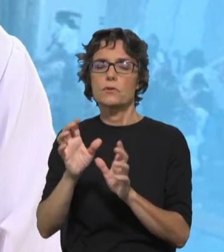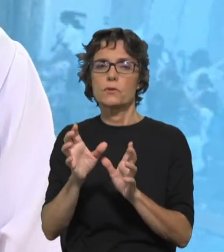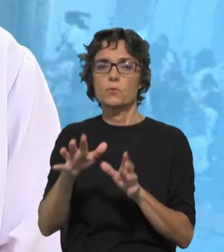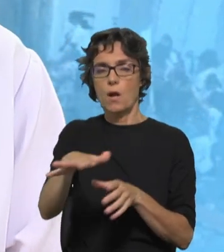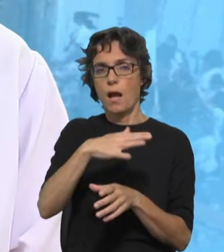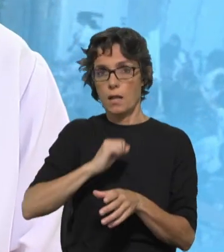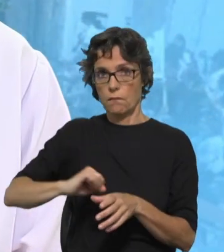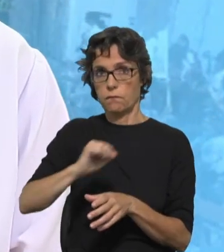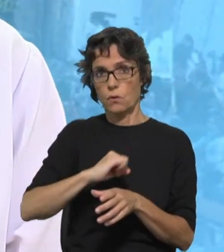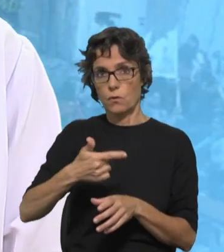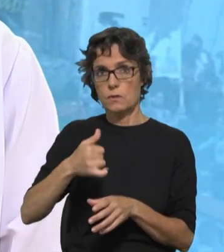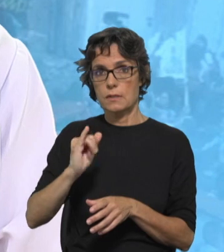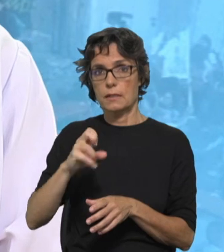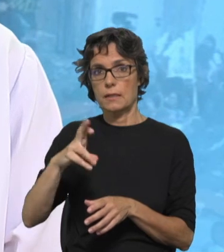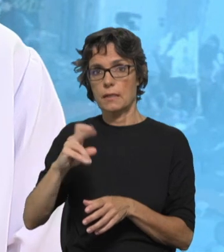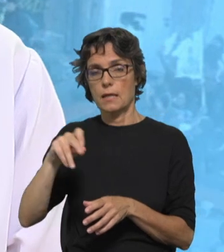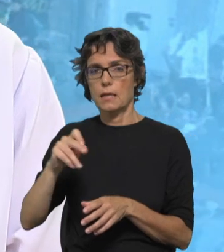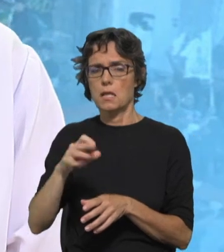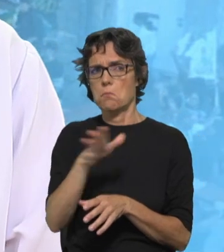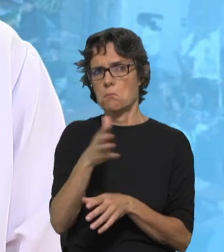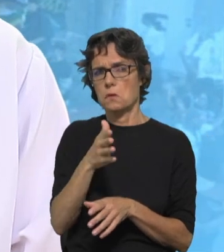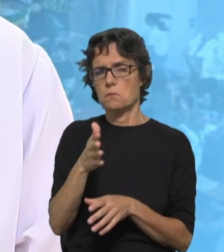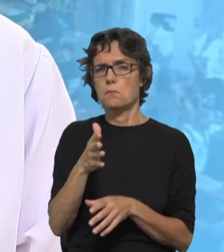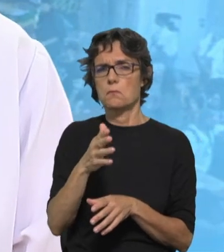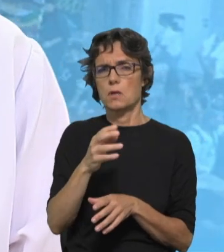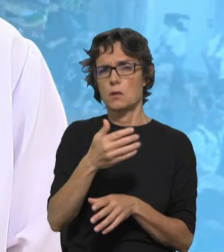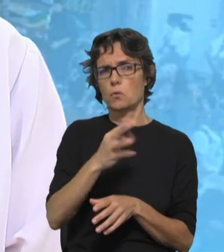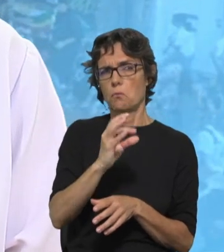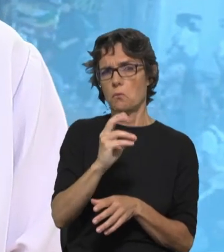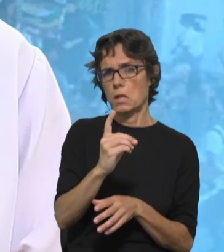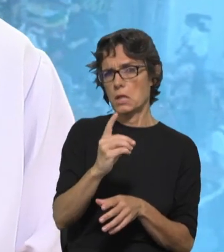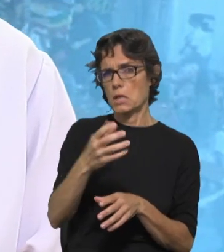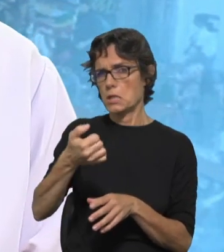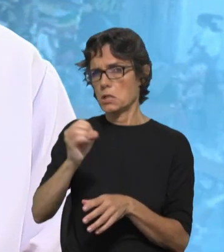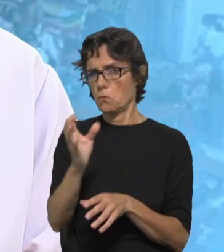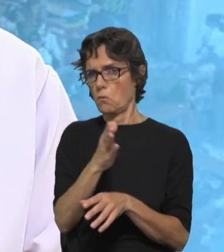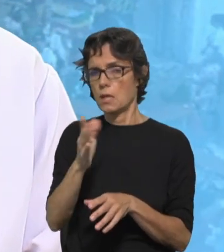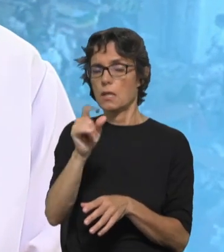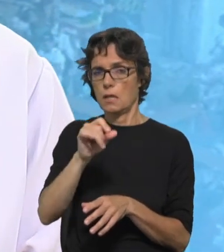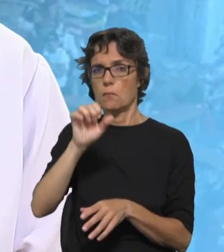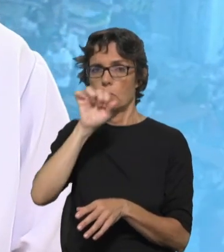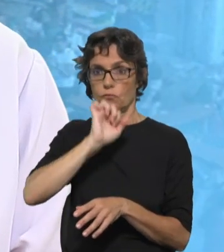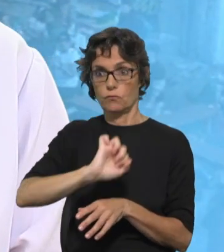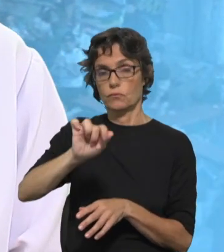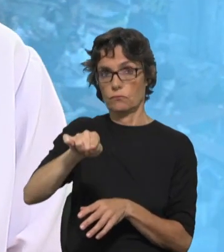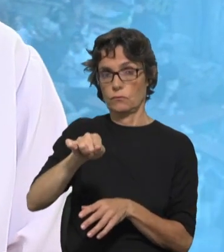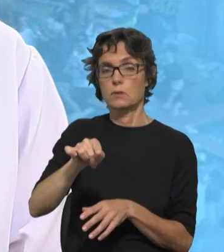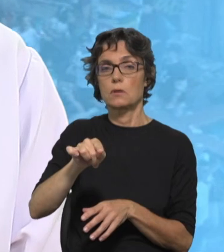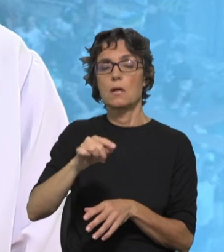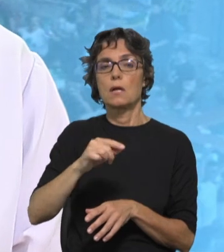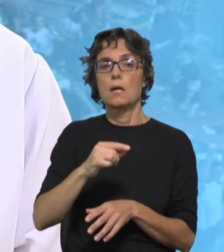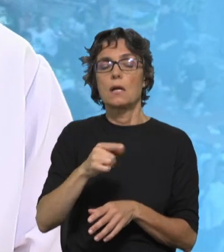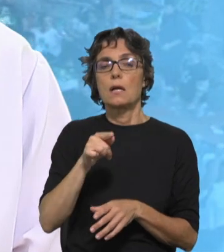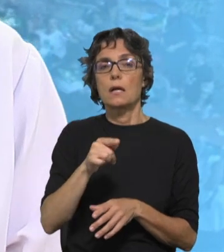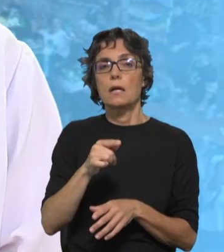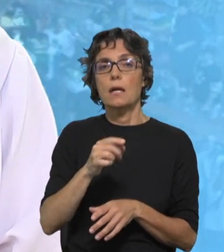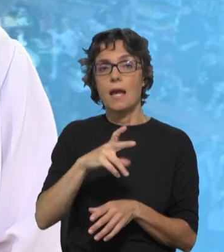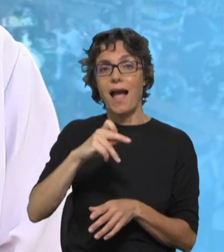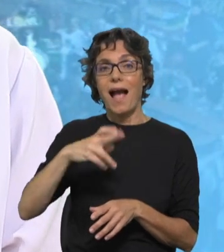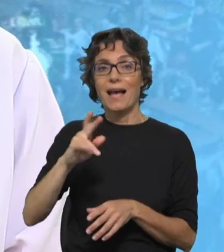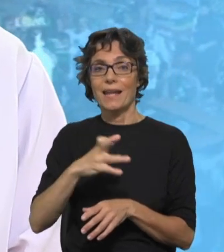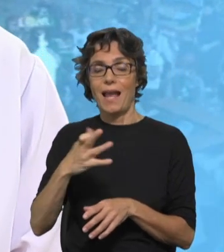cerca de 50, 46, 50, onde vem também o bispo de Tirana, tirando a Dulce, um senhor Ariane, virão e ficarão